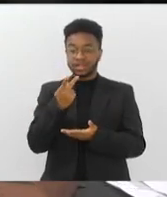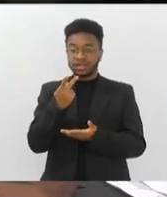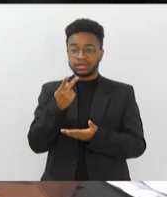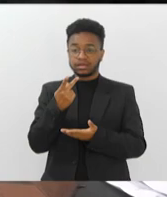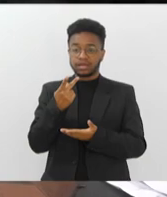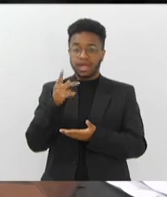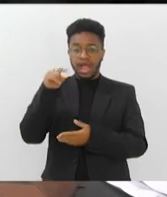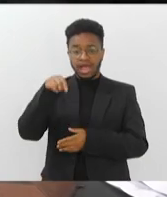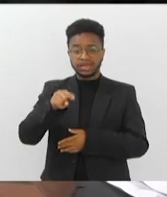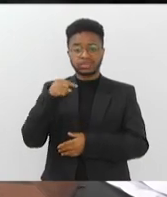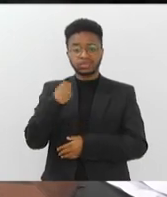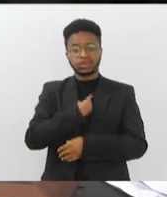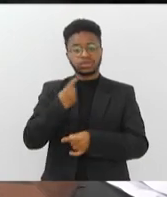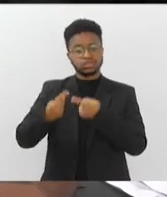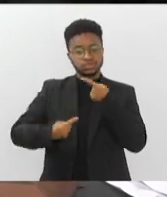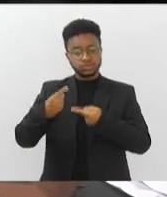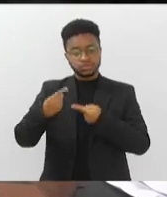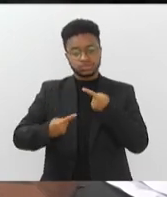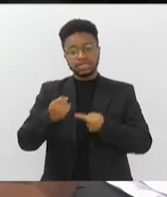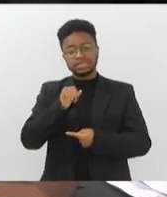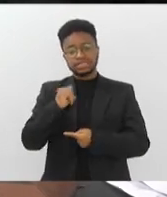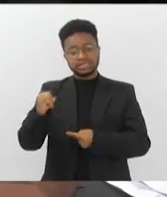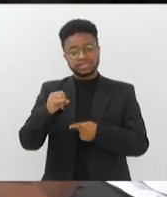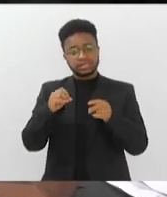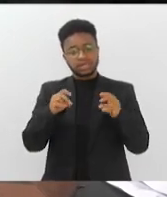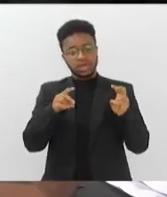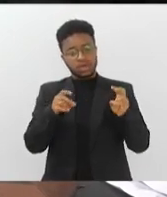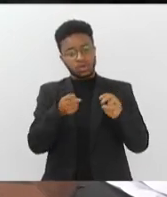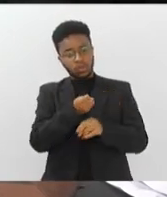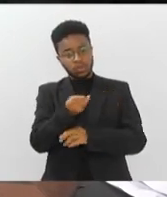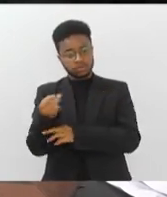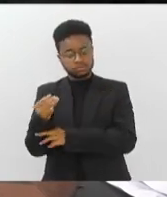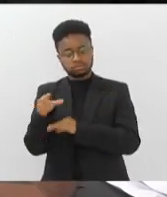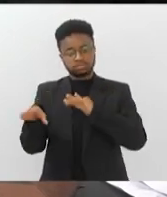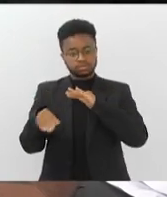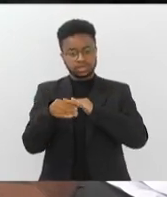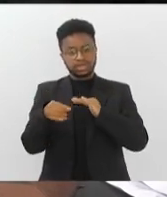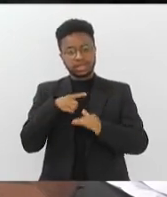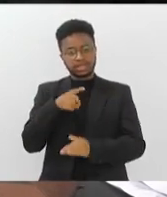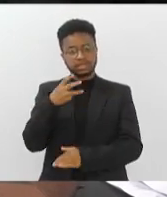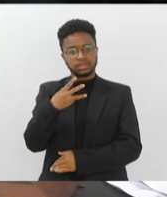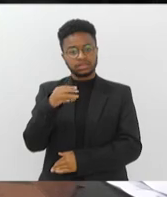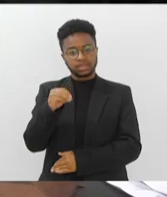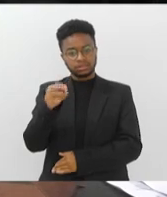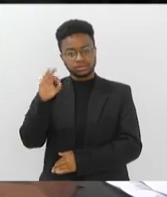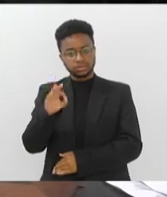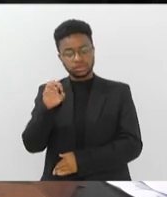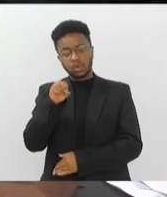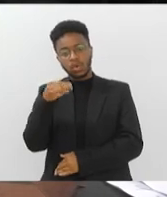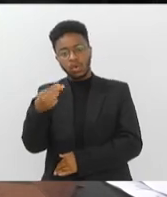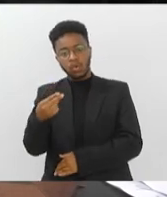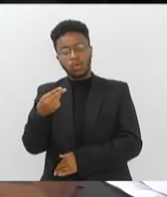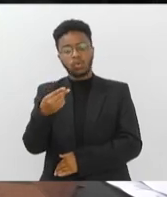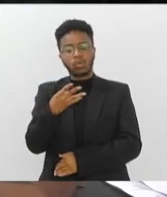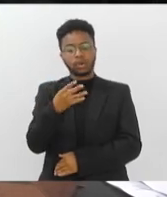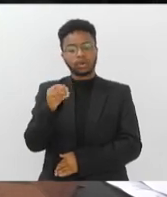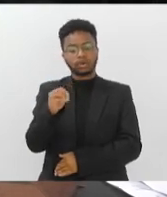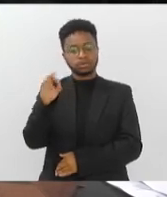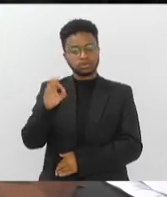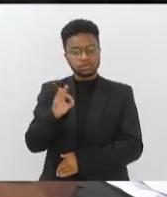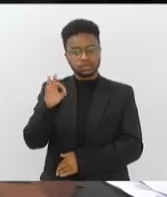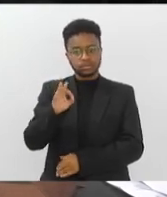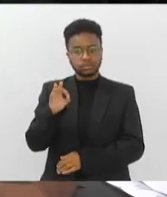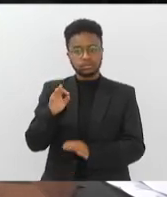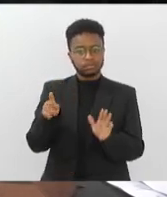está se discutindo se aquele volume de emendas chega a 30% ou 40% do investimento disponível para